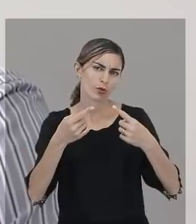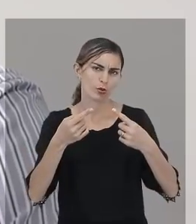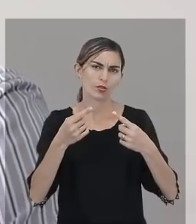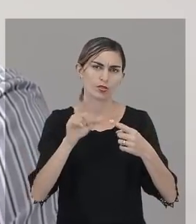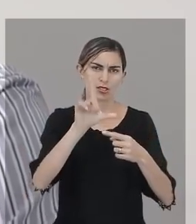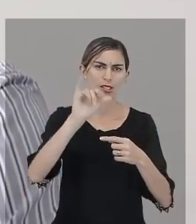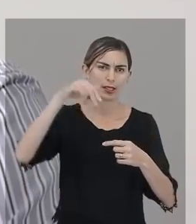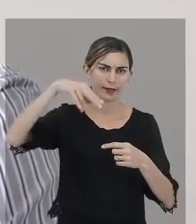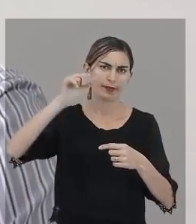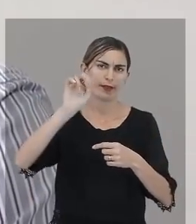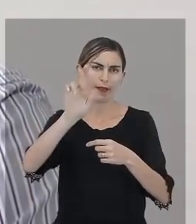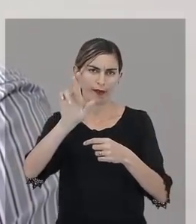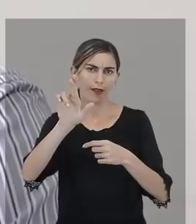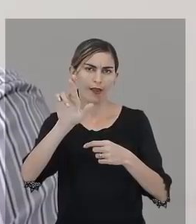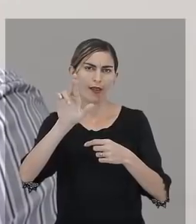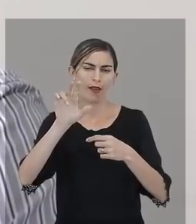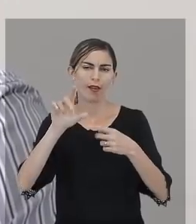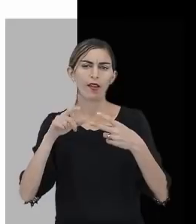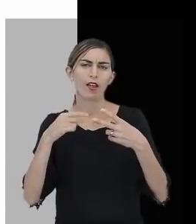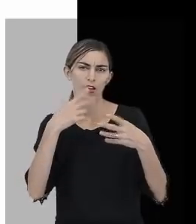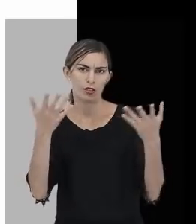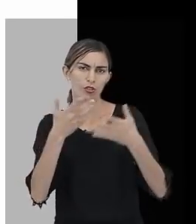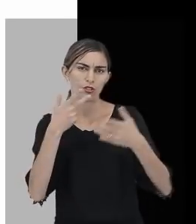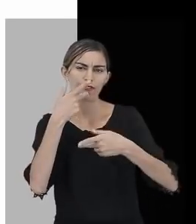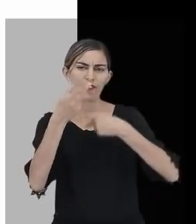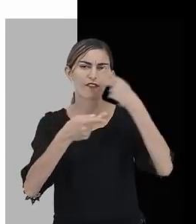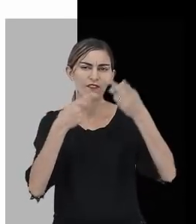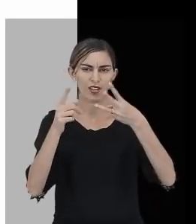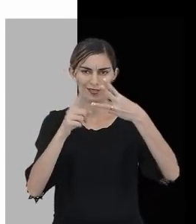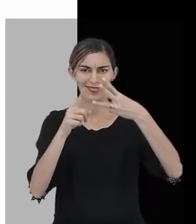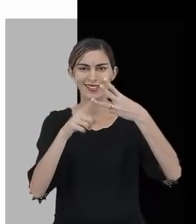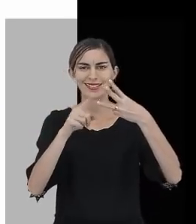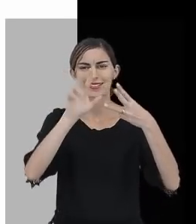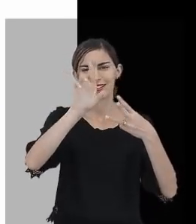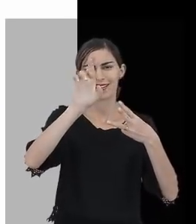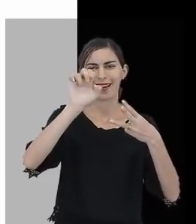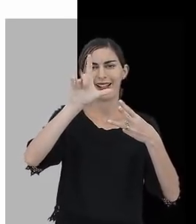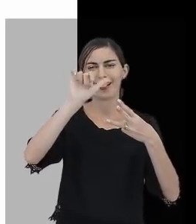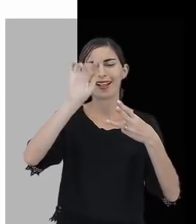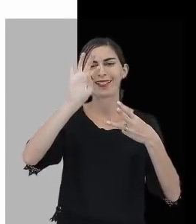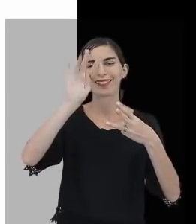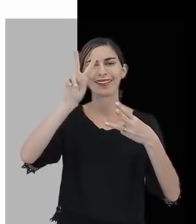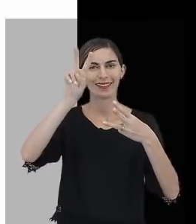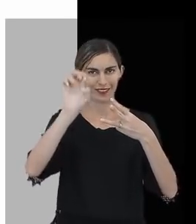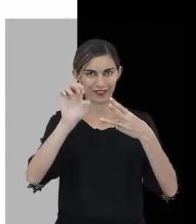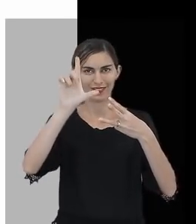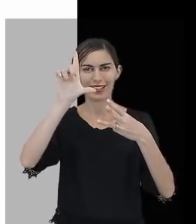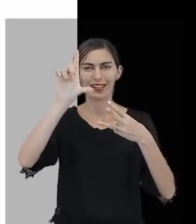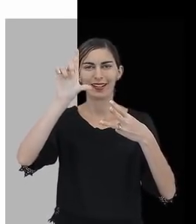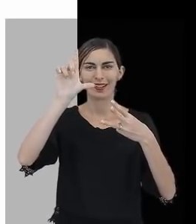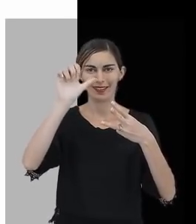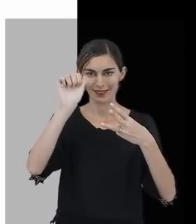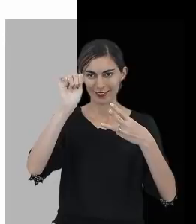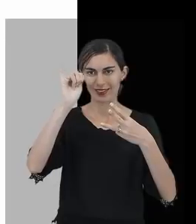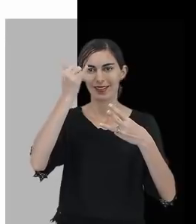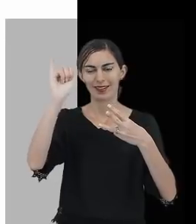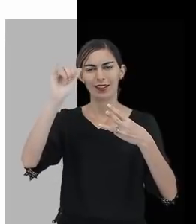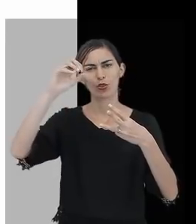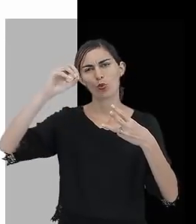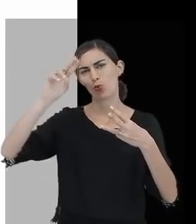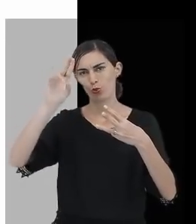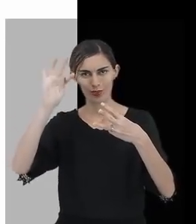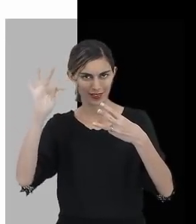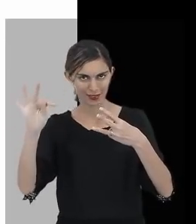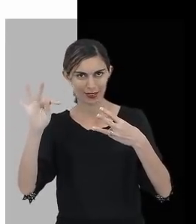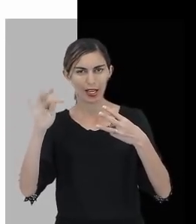Depois do Linear Layout, a gente vai falar um pouco sobre o Relative Layout. O Relative Layout, como o próprio nome já diz, é você colocar um componente de